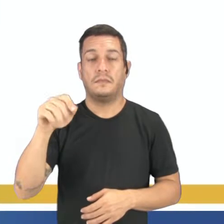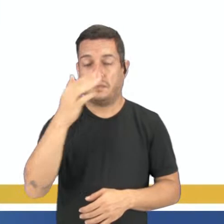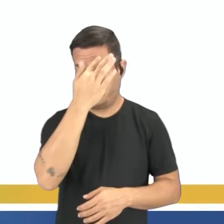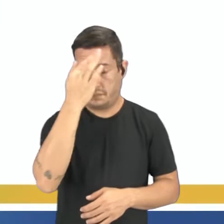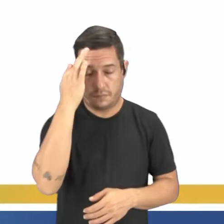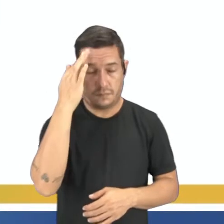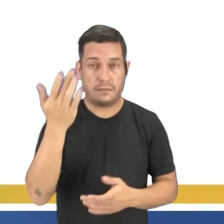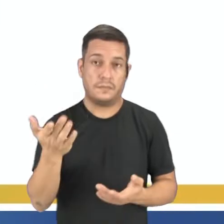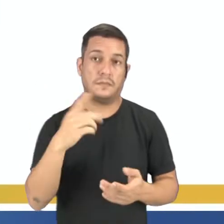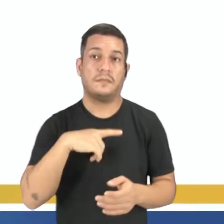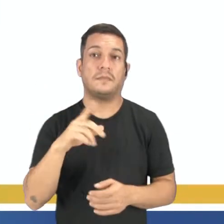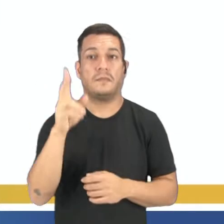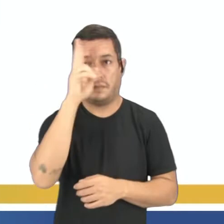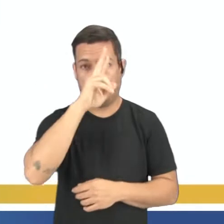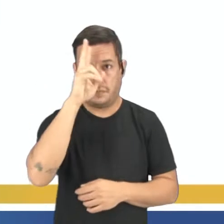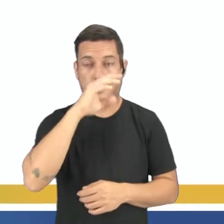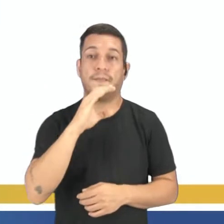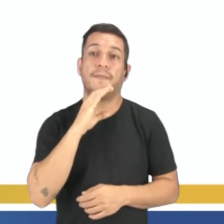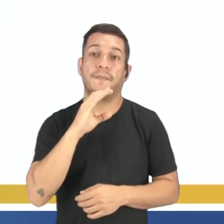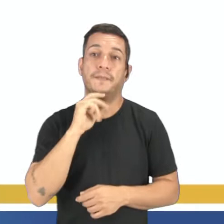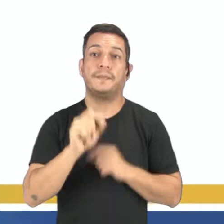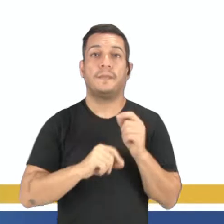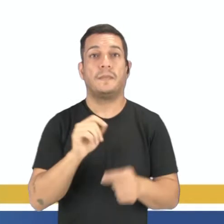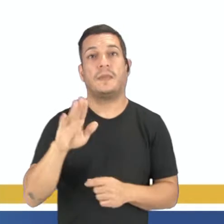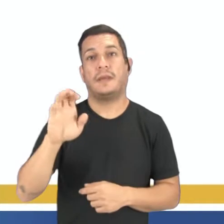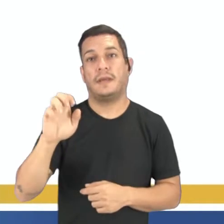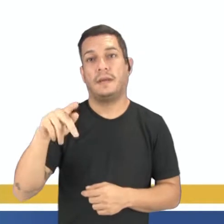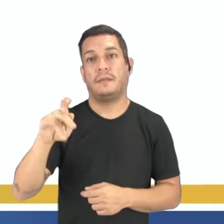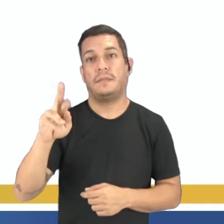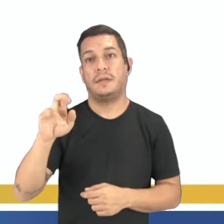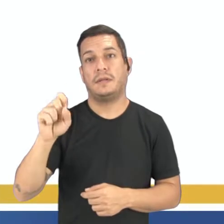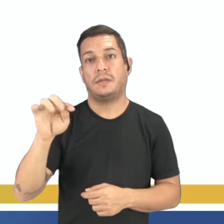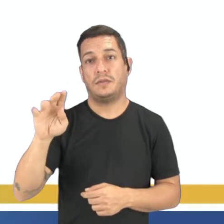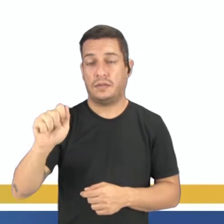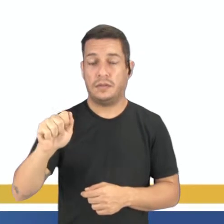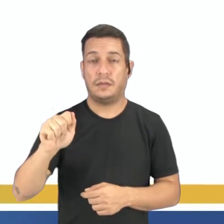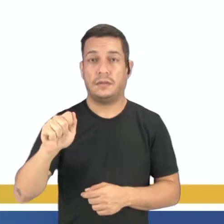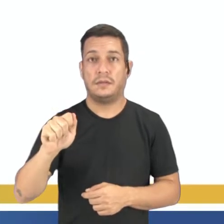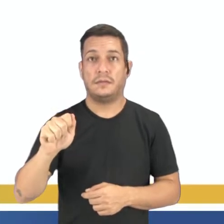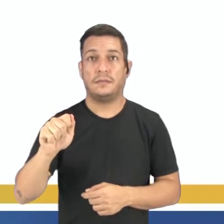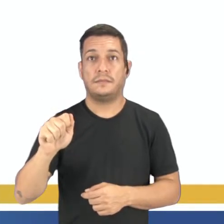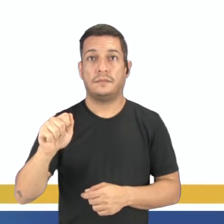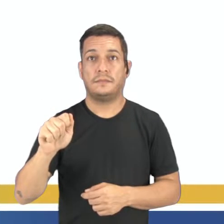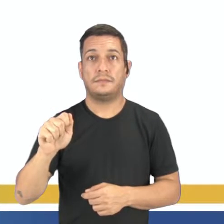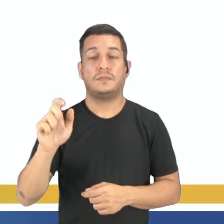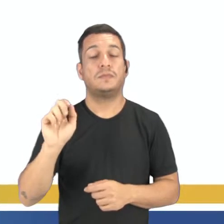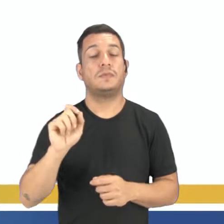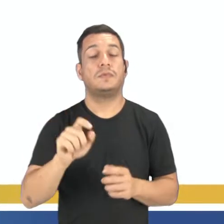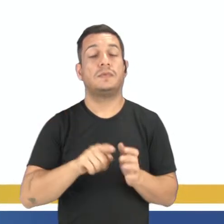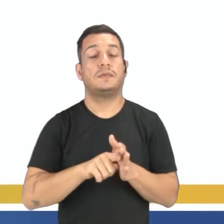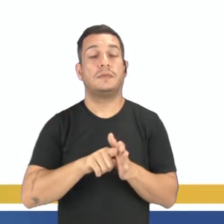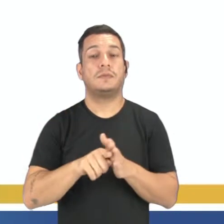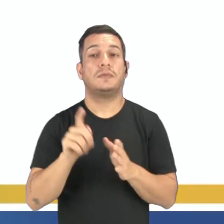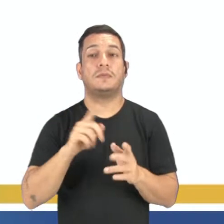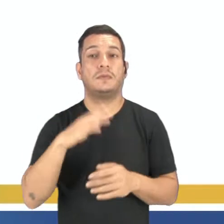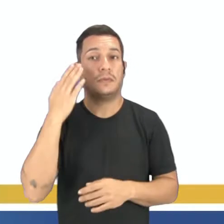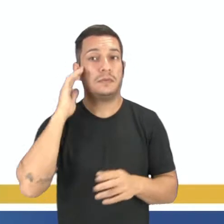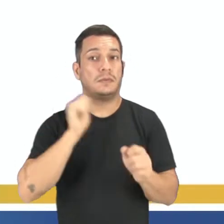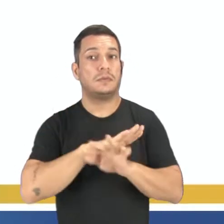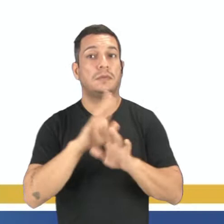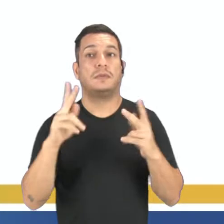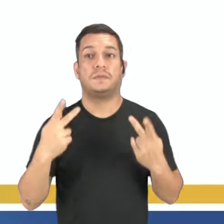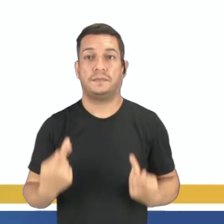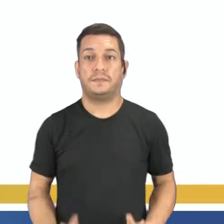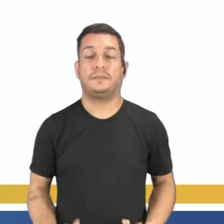filósofo moderno que tem uma teoria do conhecimento que é empirista. Investigação sobre o entendimento humano, é um texto dele, daqui a pouco a gente vai ler o